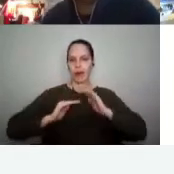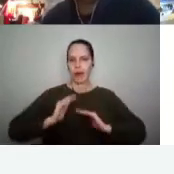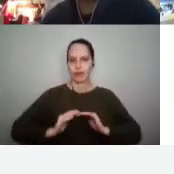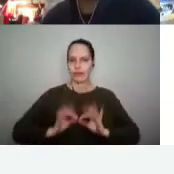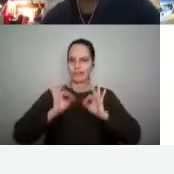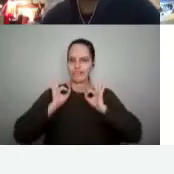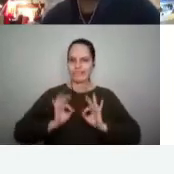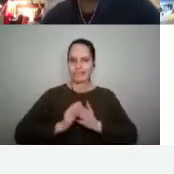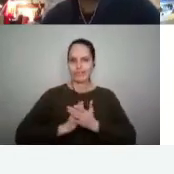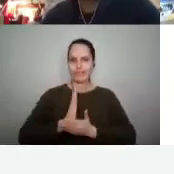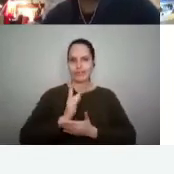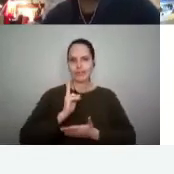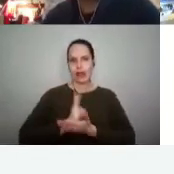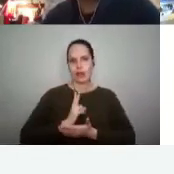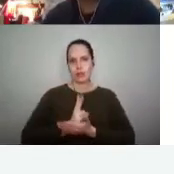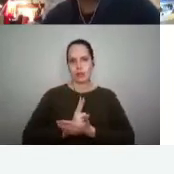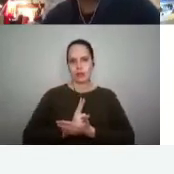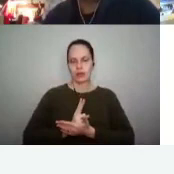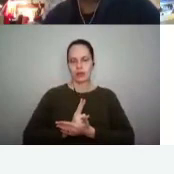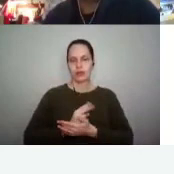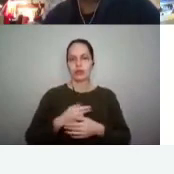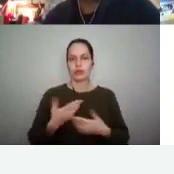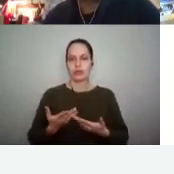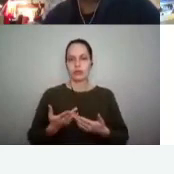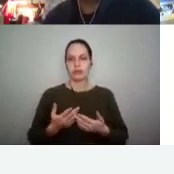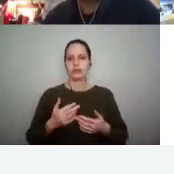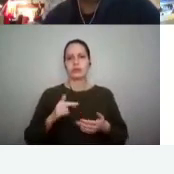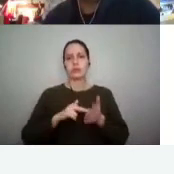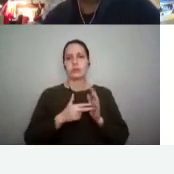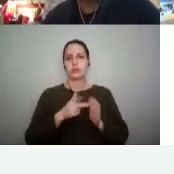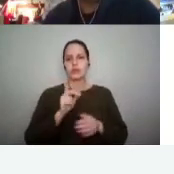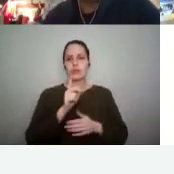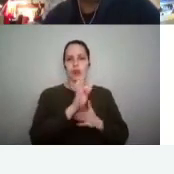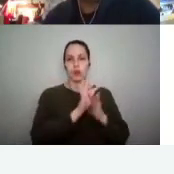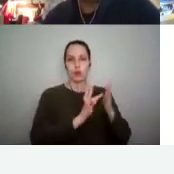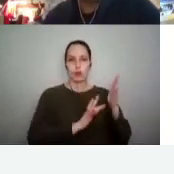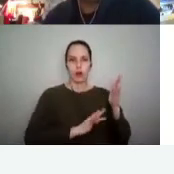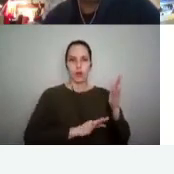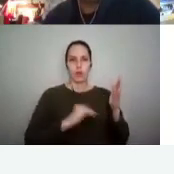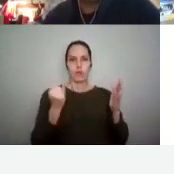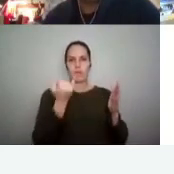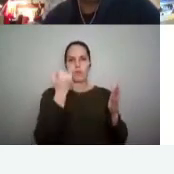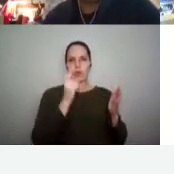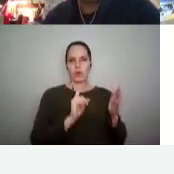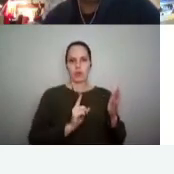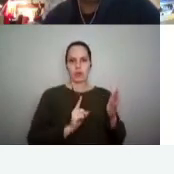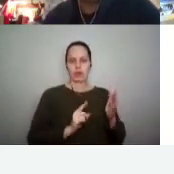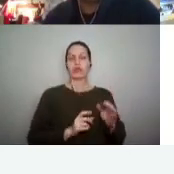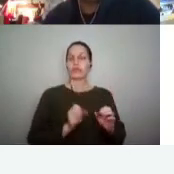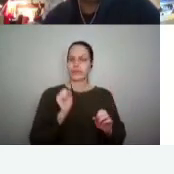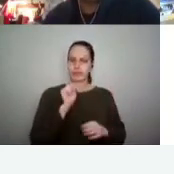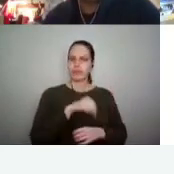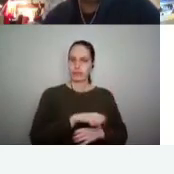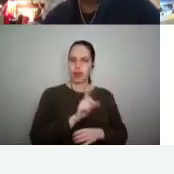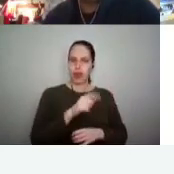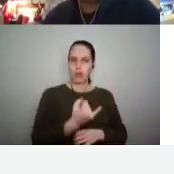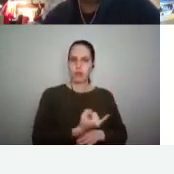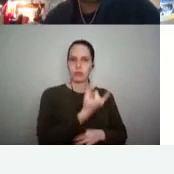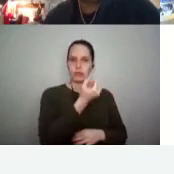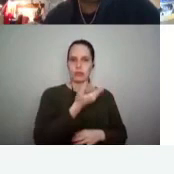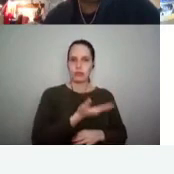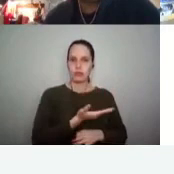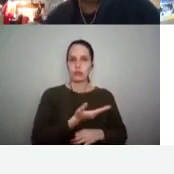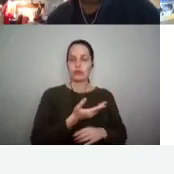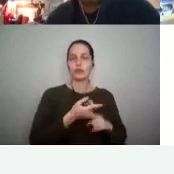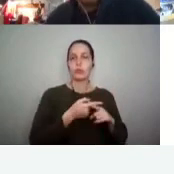Então, não é que a teoria não tenha fundamental, não é fundamental para se compreender a prática, mas o equívoco foi